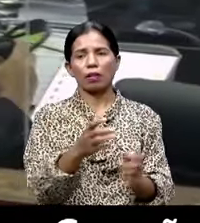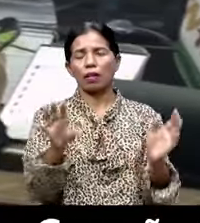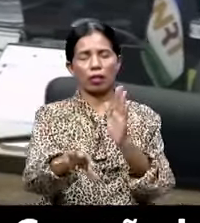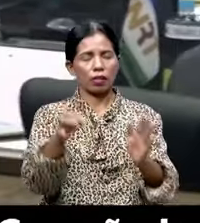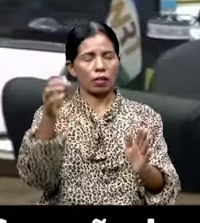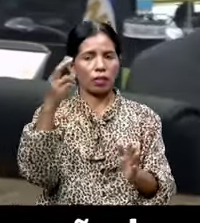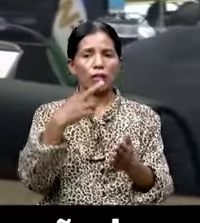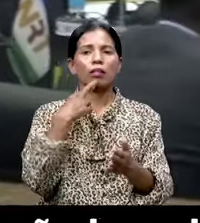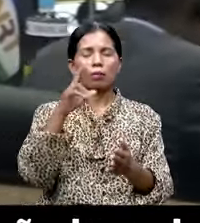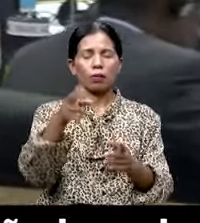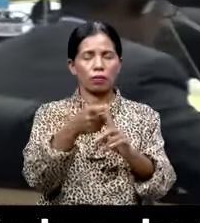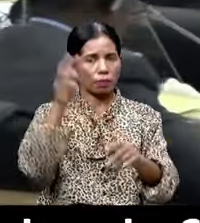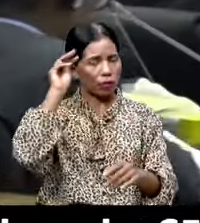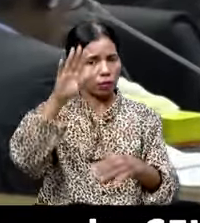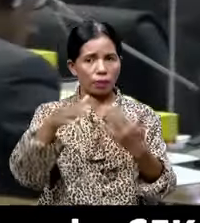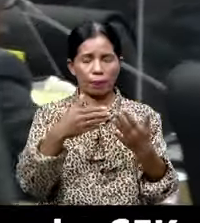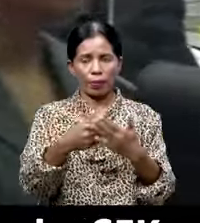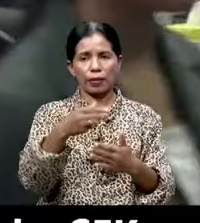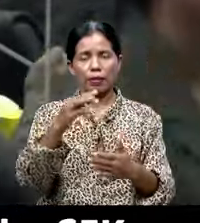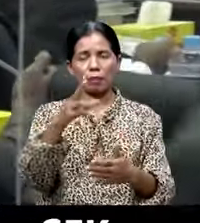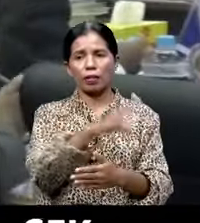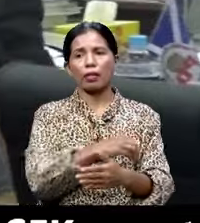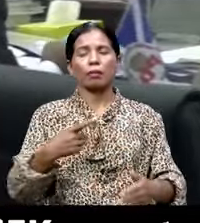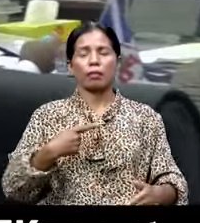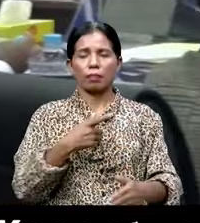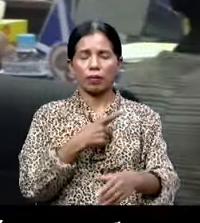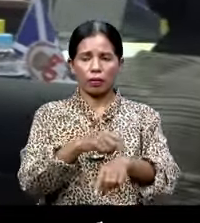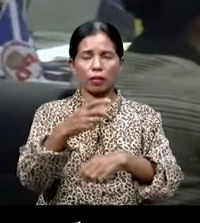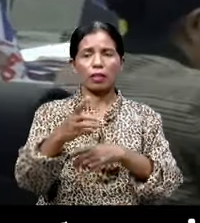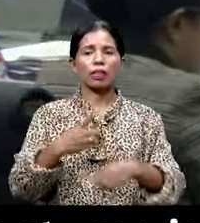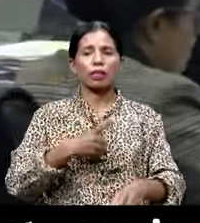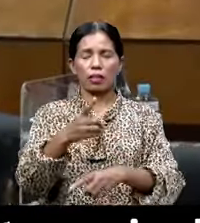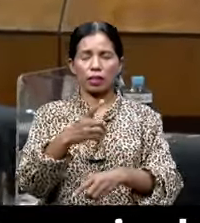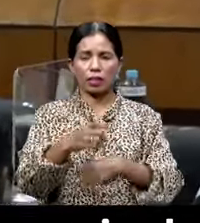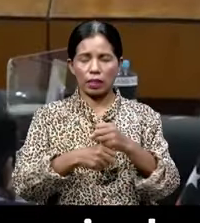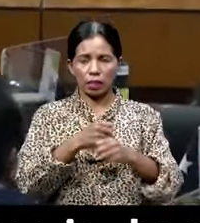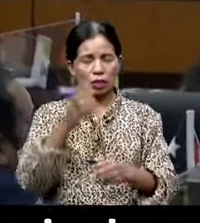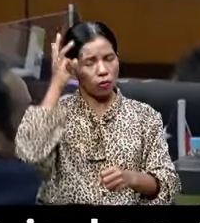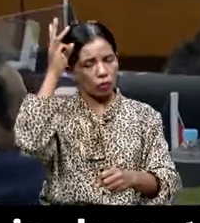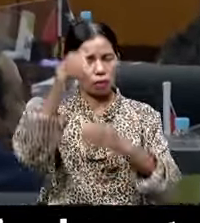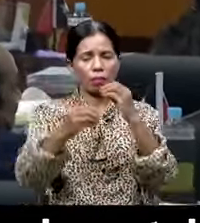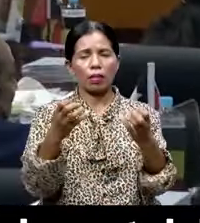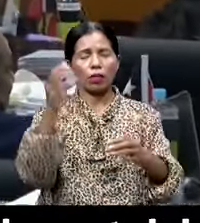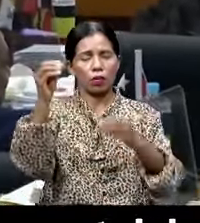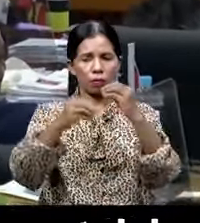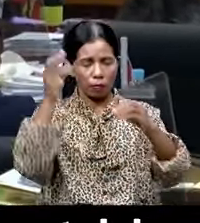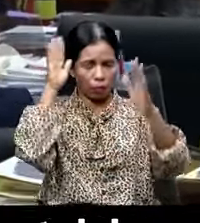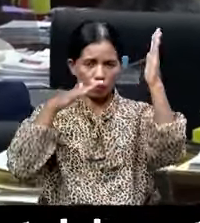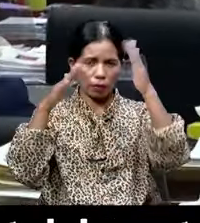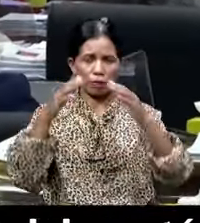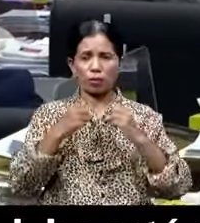Tur observação GMNI durante sesão plenária ia Parlamento Nacional tinang ne, deputado Sira preocupa barakliu konaba, problema saúde,